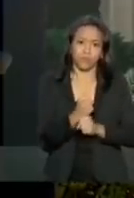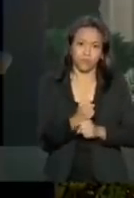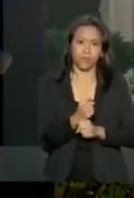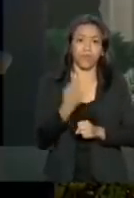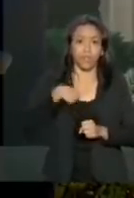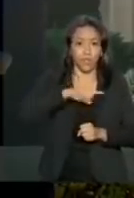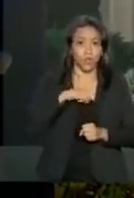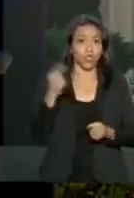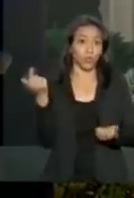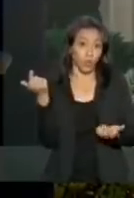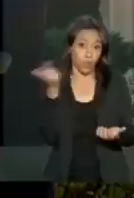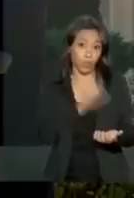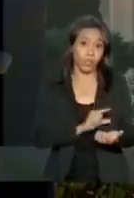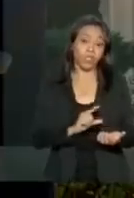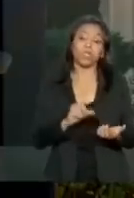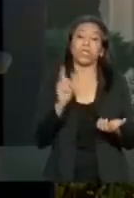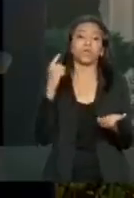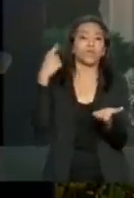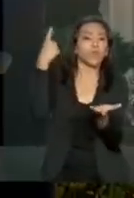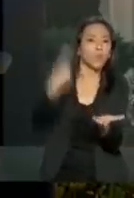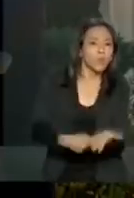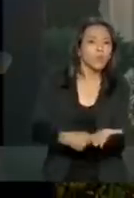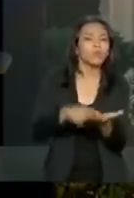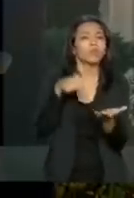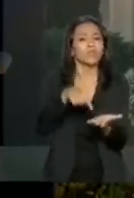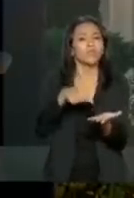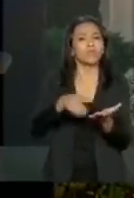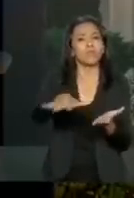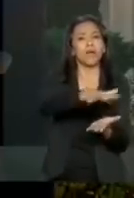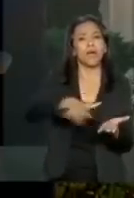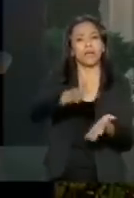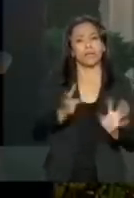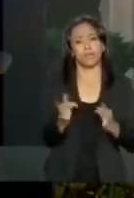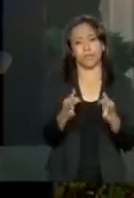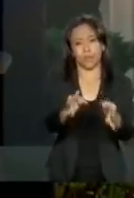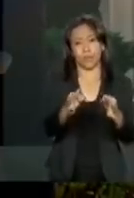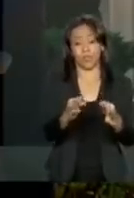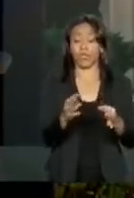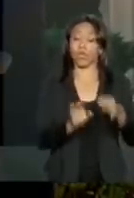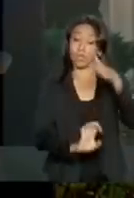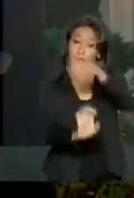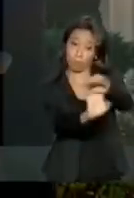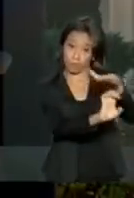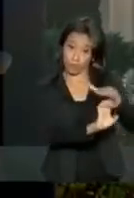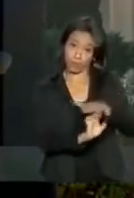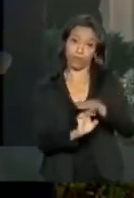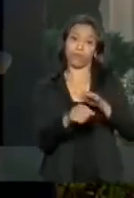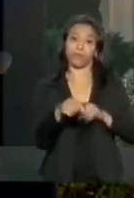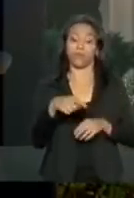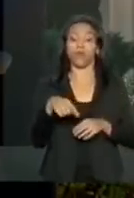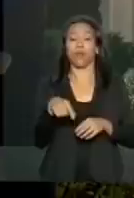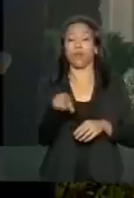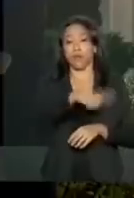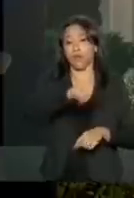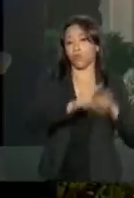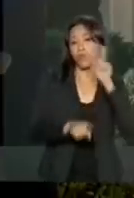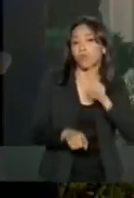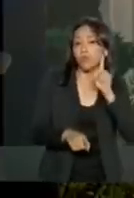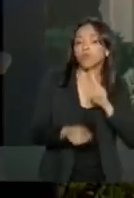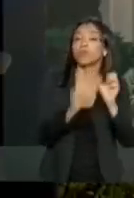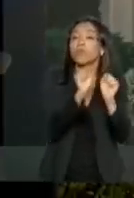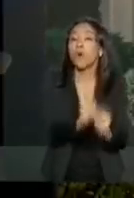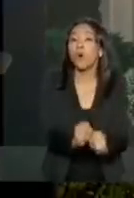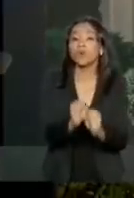um acordo de salvaguardas tecnológicas para que as empresas dos Estados Unidos possam lançar